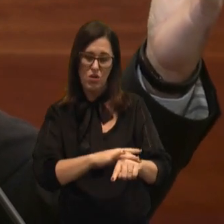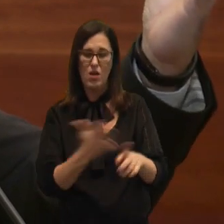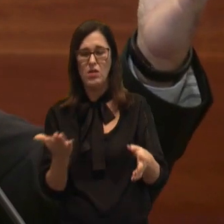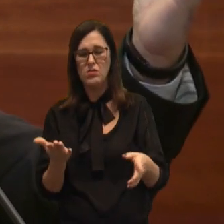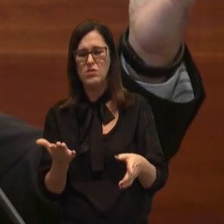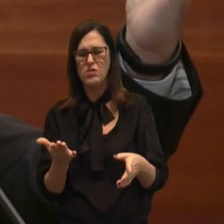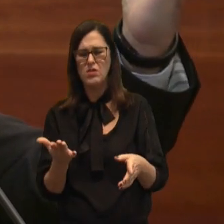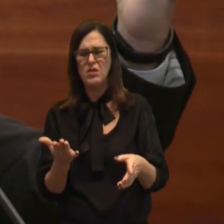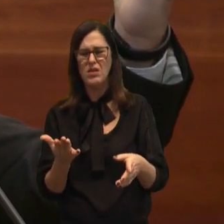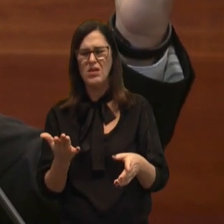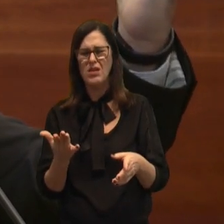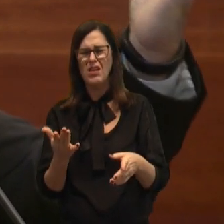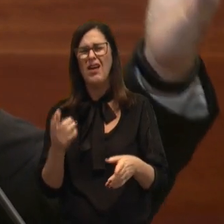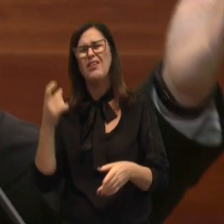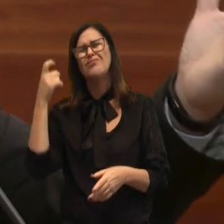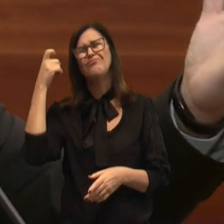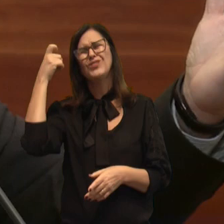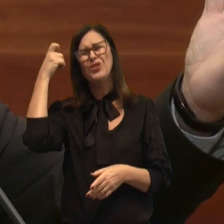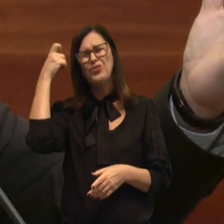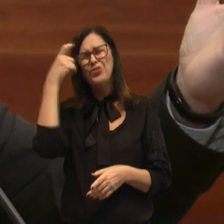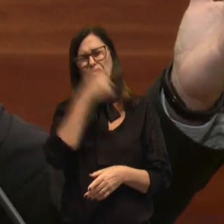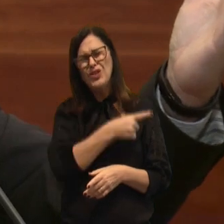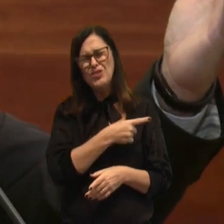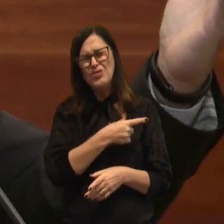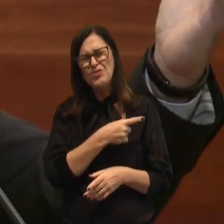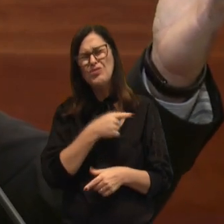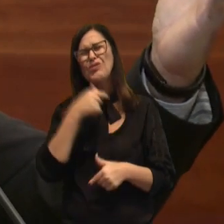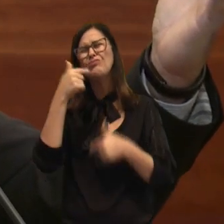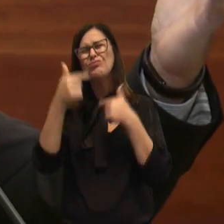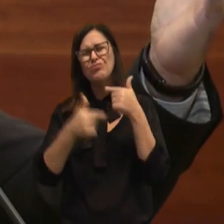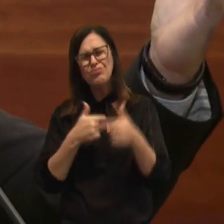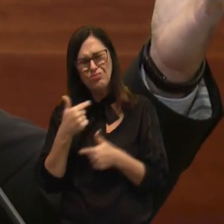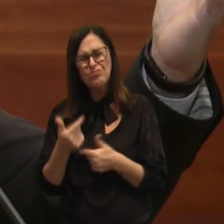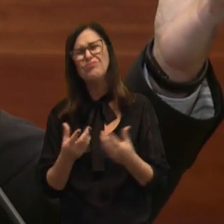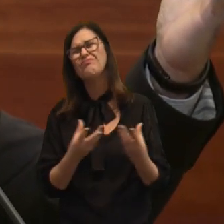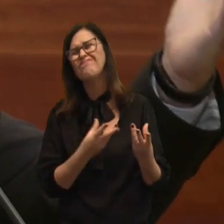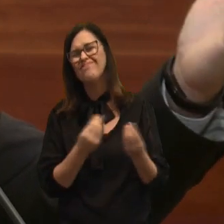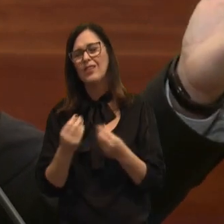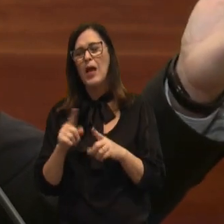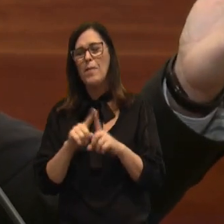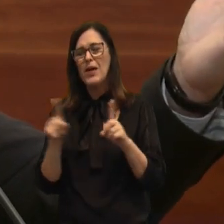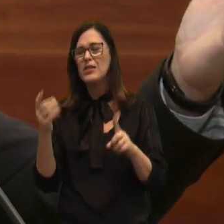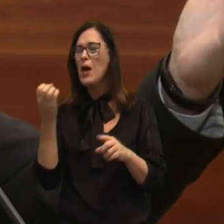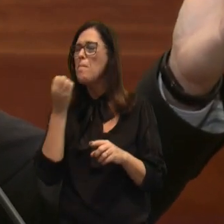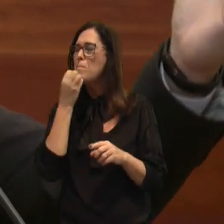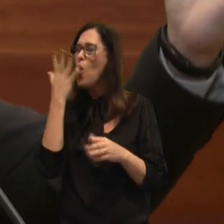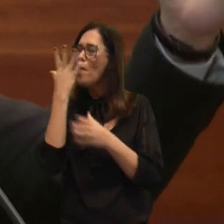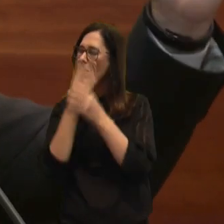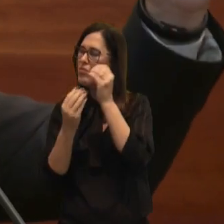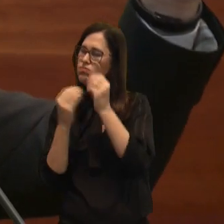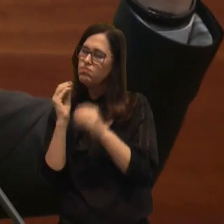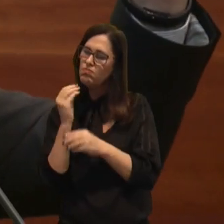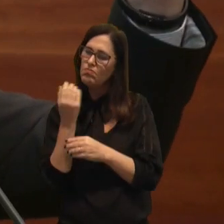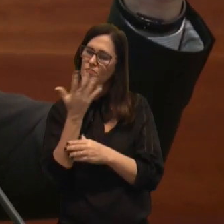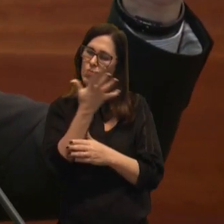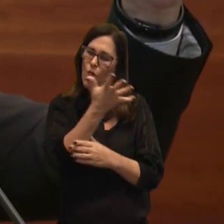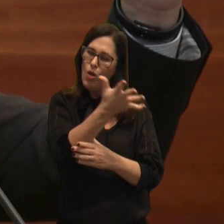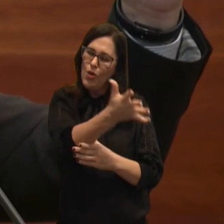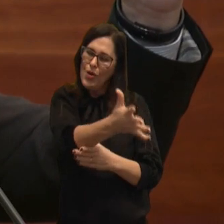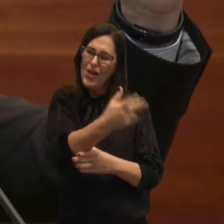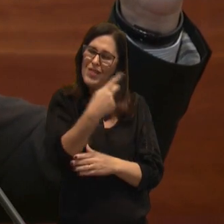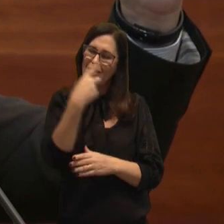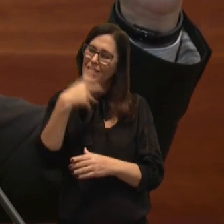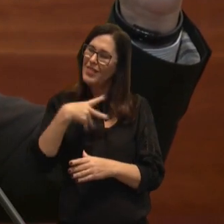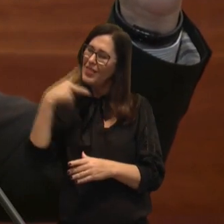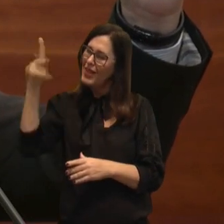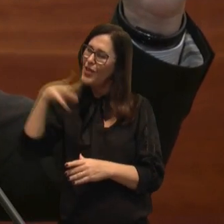Senhor Deus, como é difícil esta tarefa para muitos, mas que a boa mão do Senhor estendida sobre esses teus